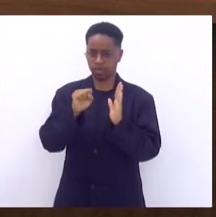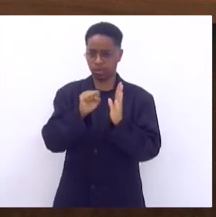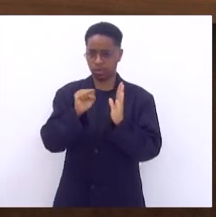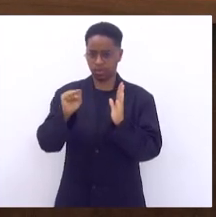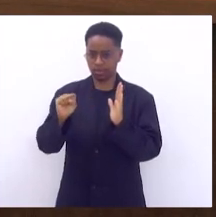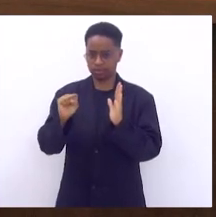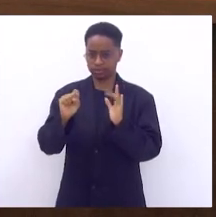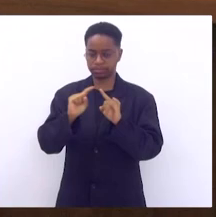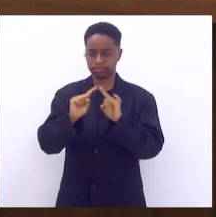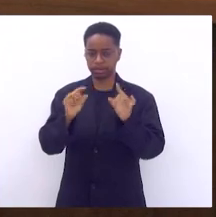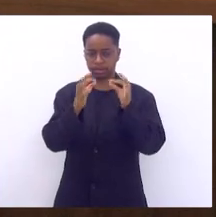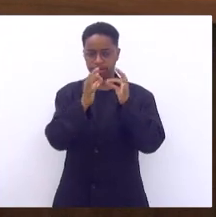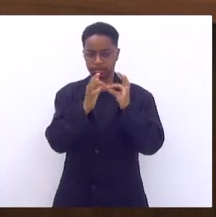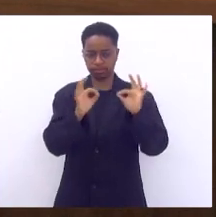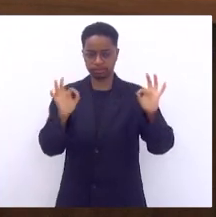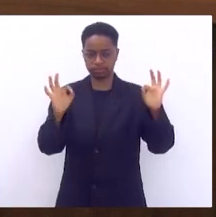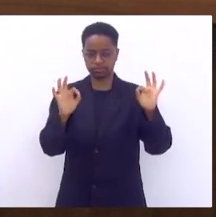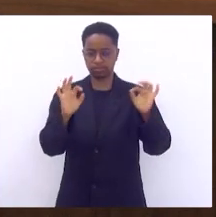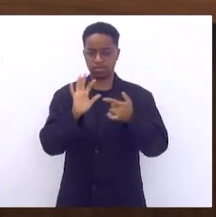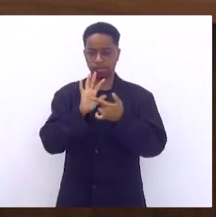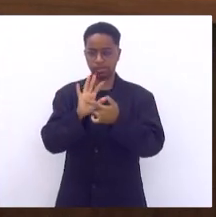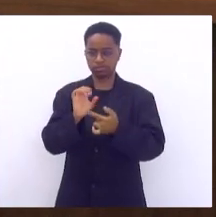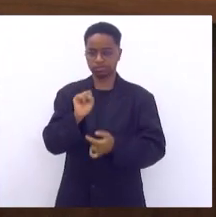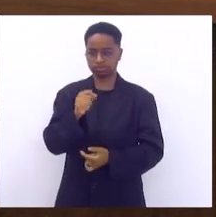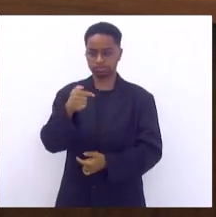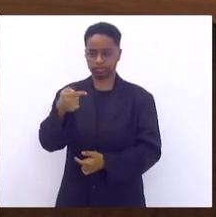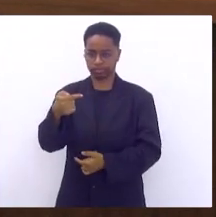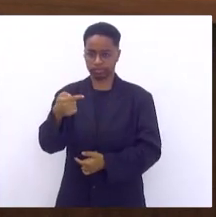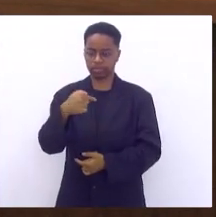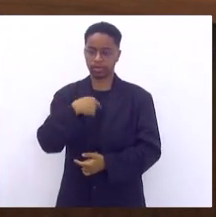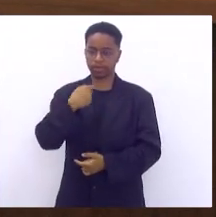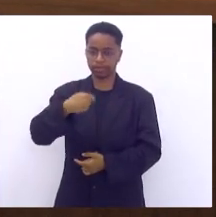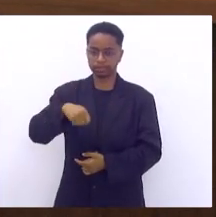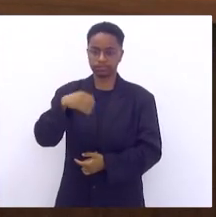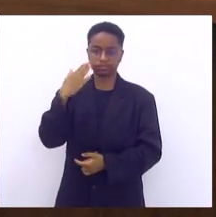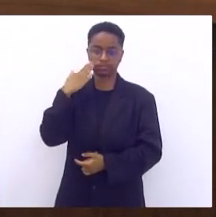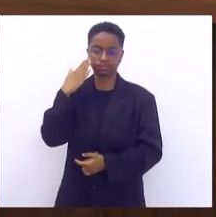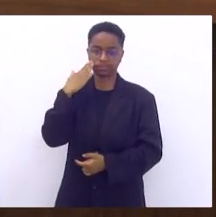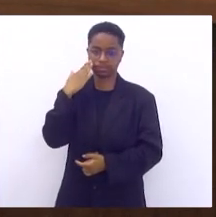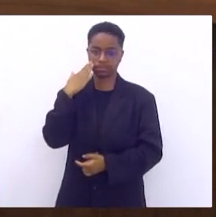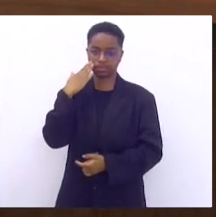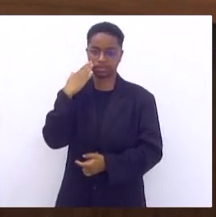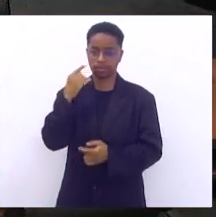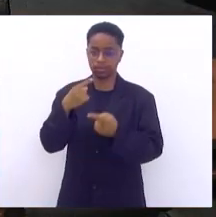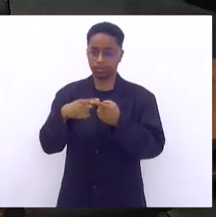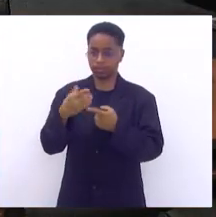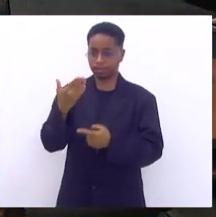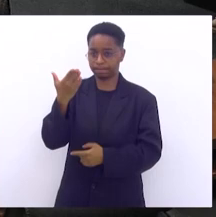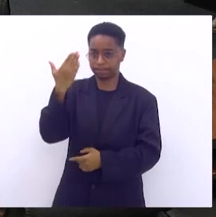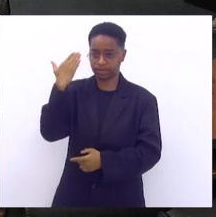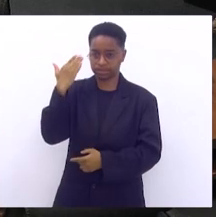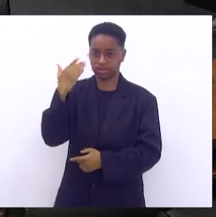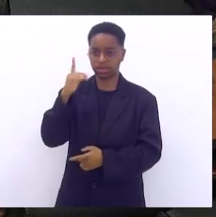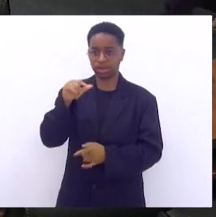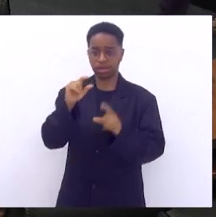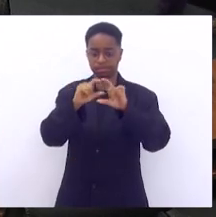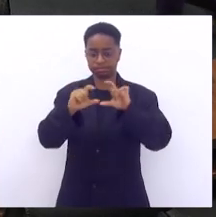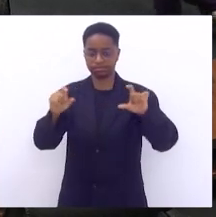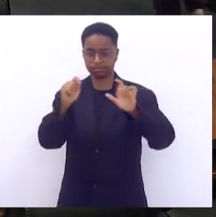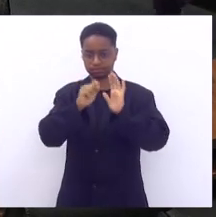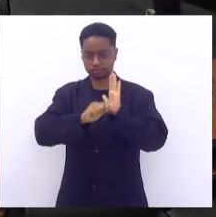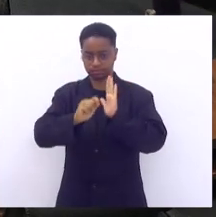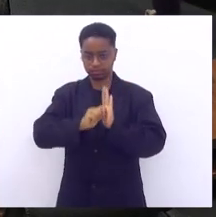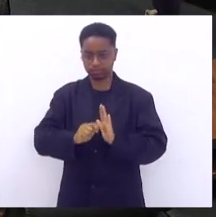88ª e, por extenso, 87ª. Eu preciso saber, porque antigamente valia o que está escrito, mas,